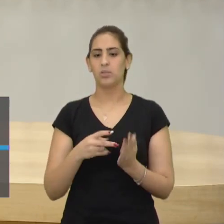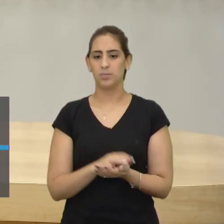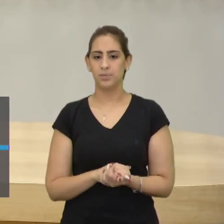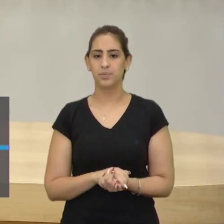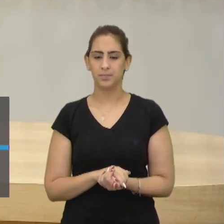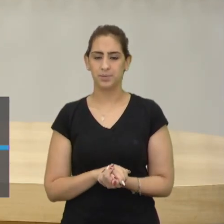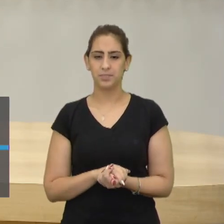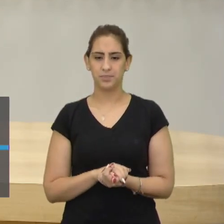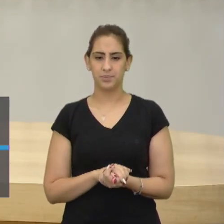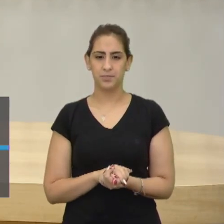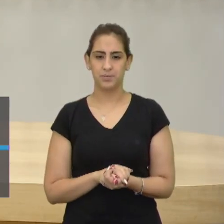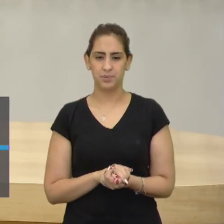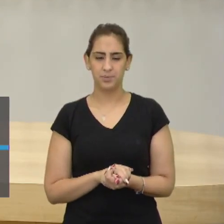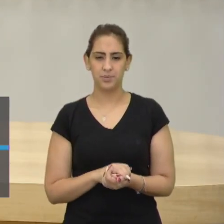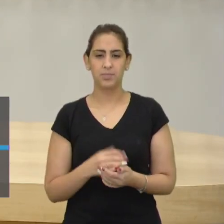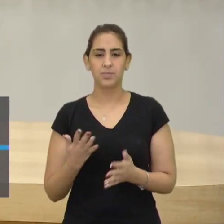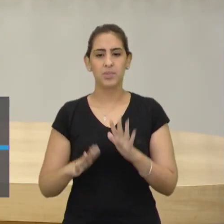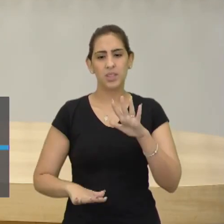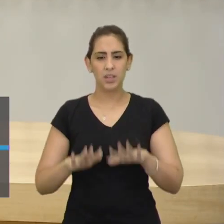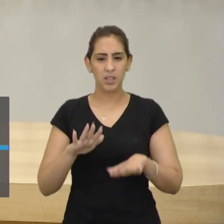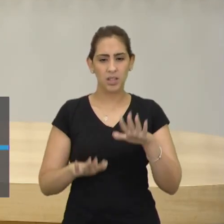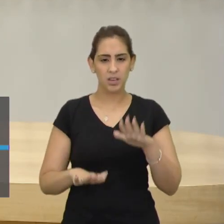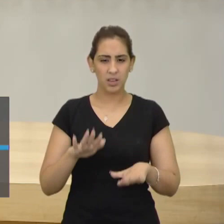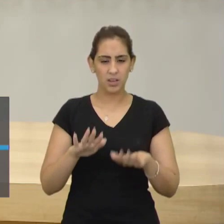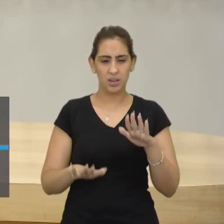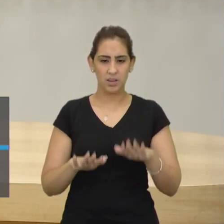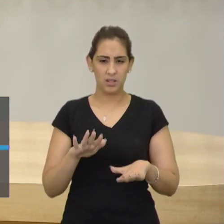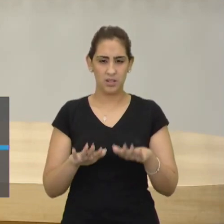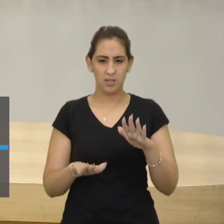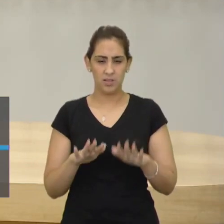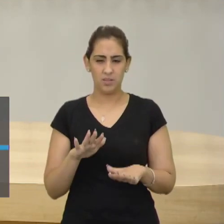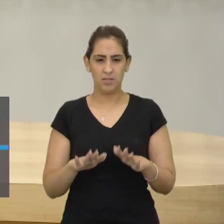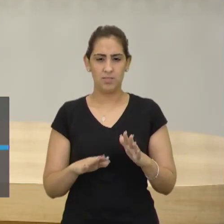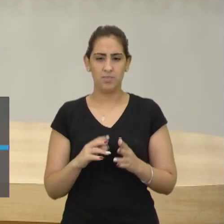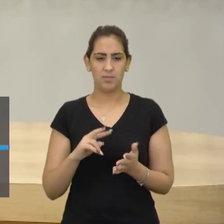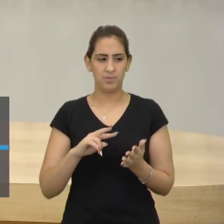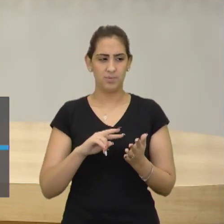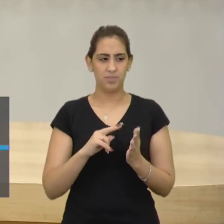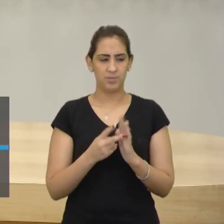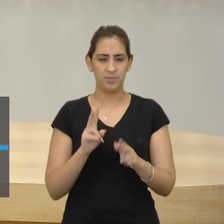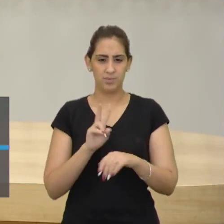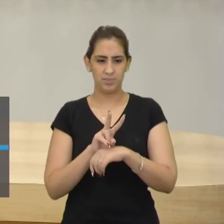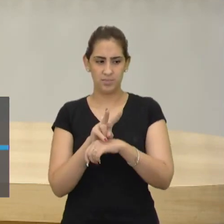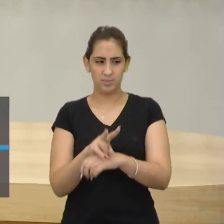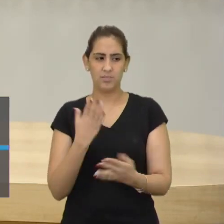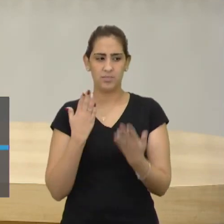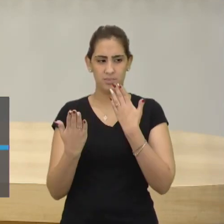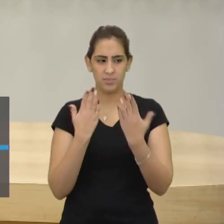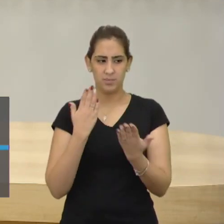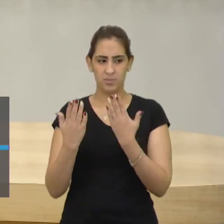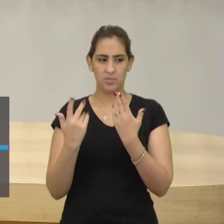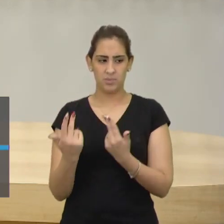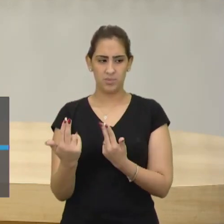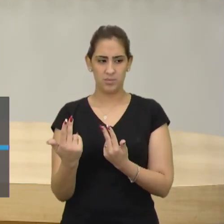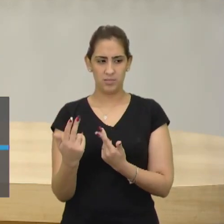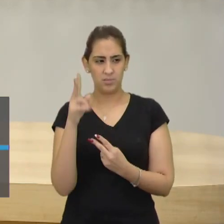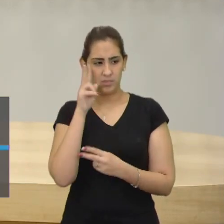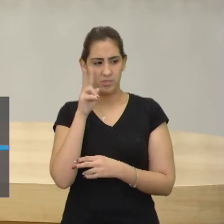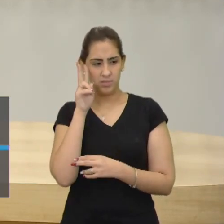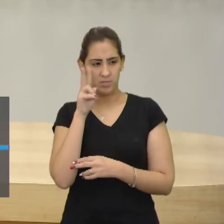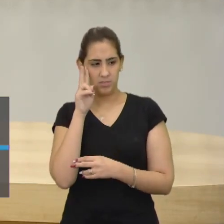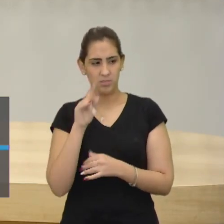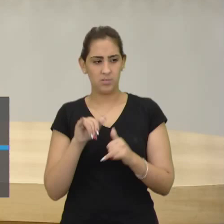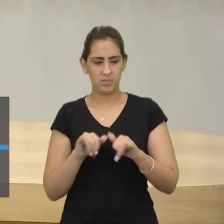aí, talvez a gente possa fazer um procedimento similar ao das ervas daninhas. Né? Eu acho interessante essa